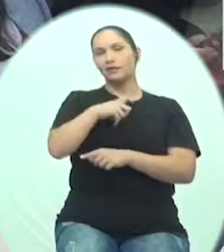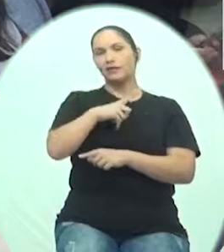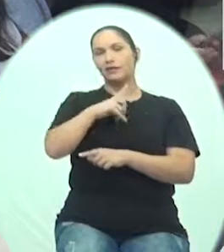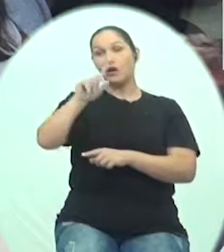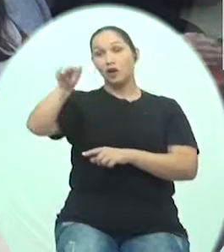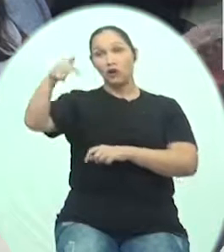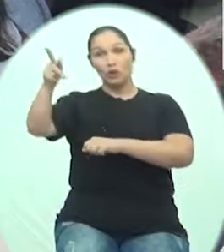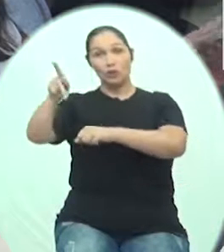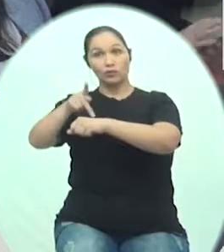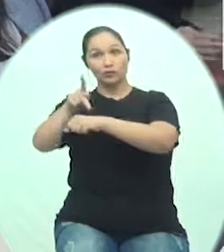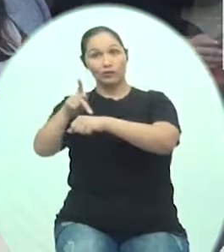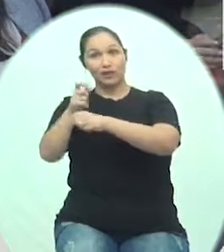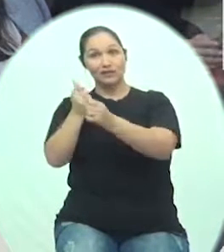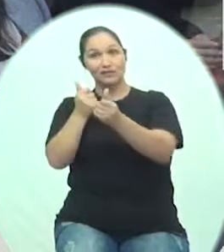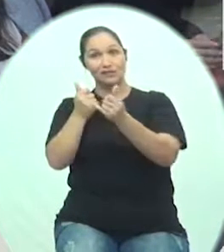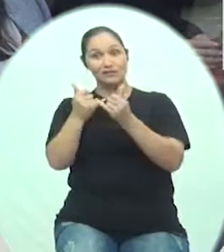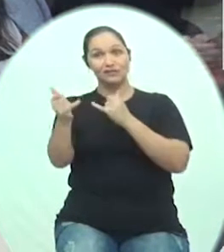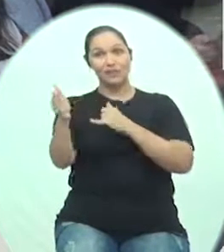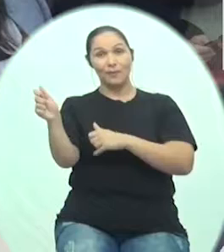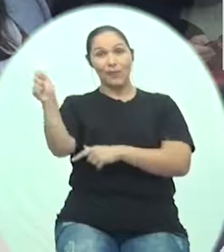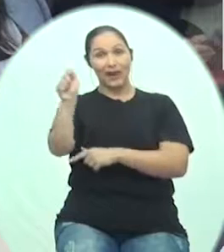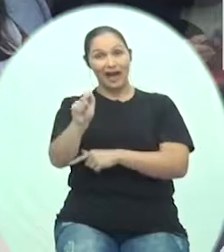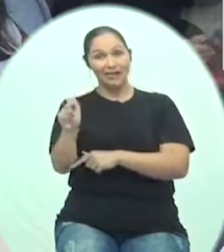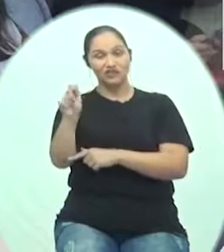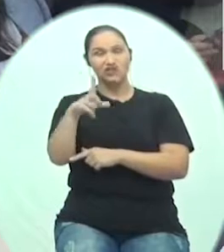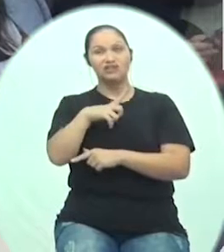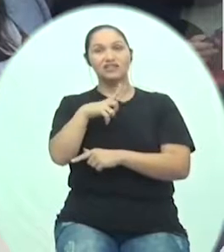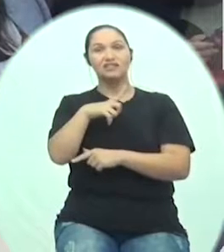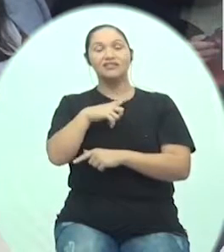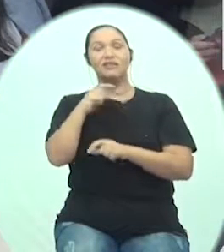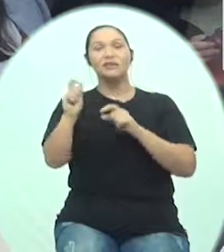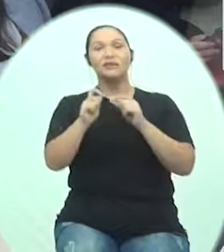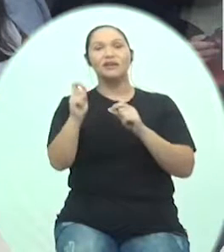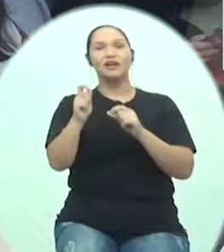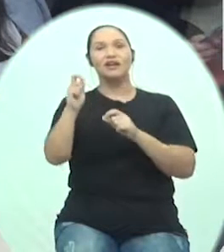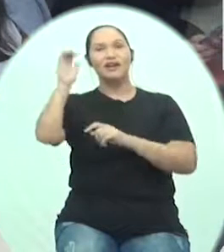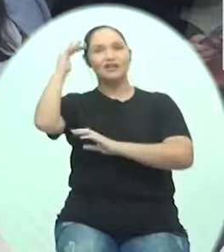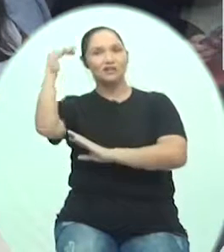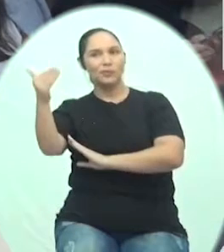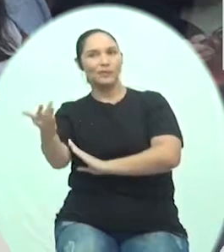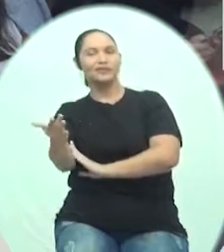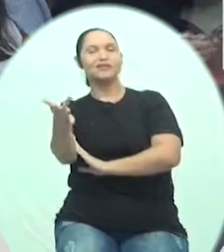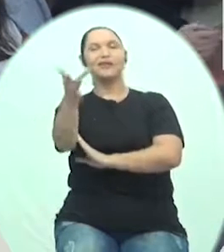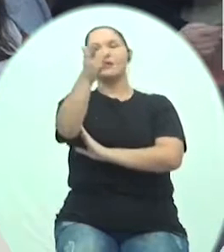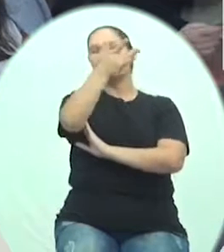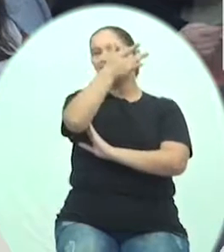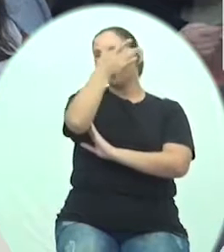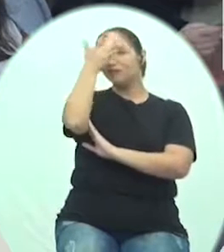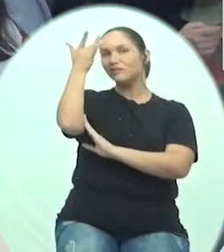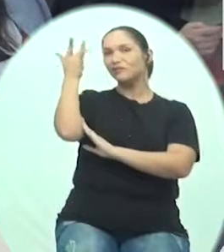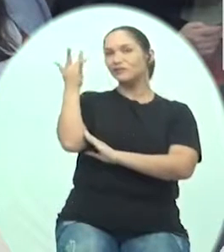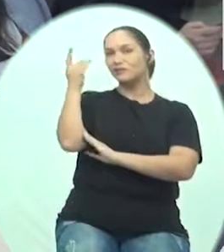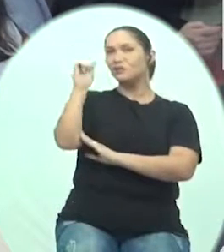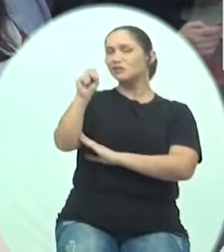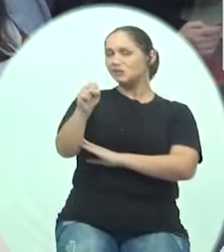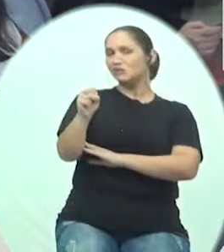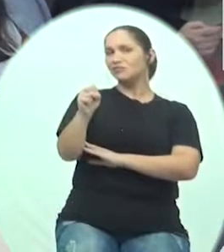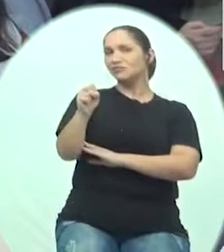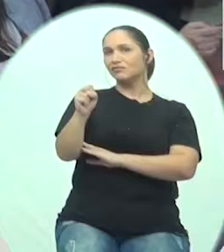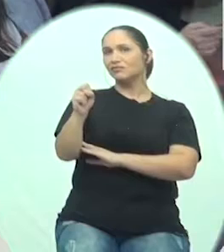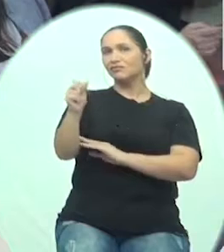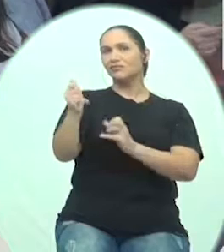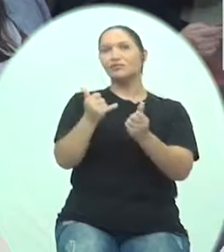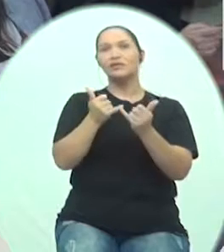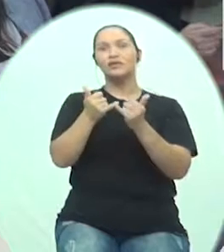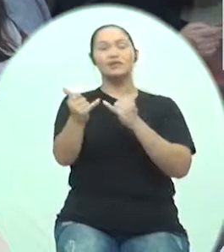eles cultuam aquelas pessoas de de grande relevância na região deles vamos supor você vai na Argentina em muitos lugares às vezes em cada